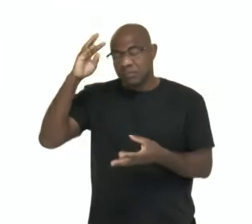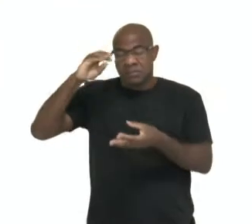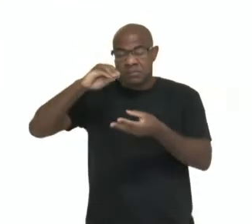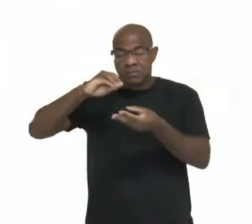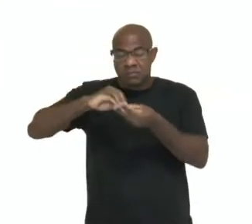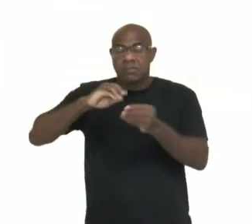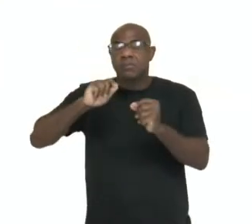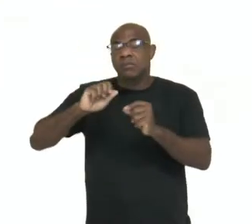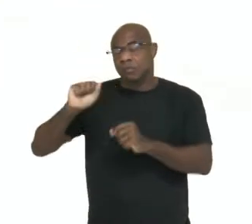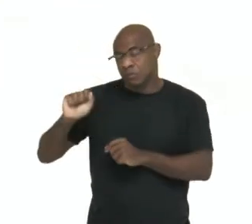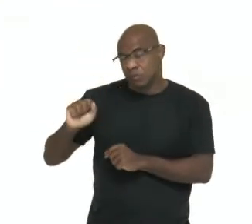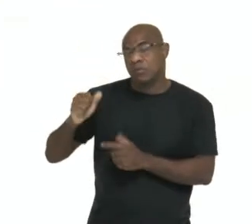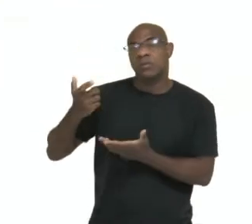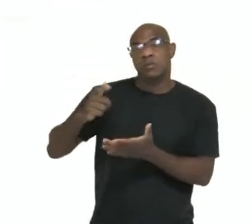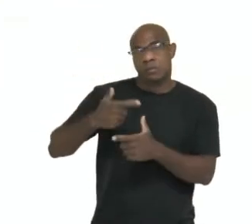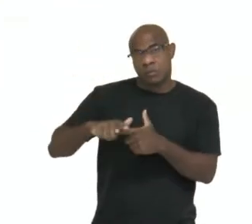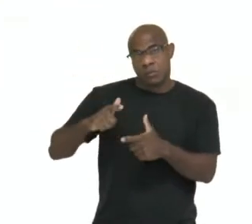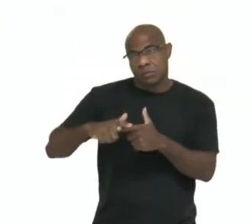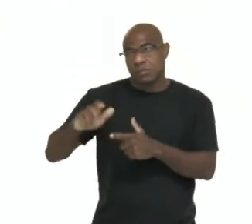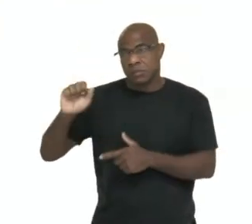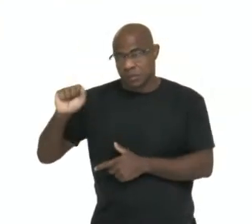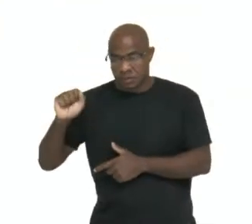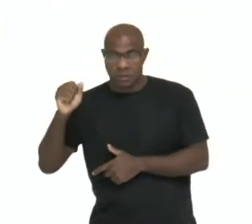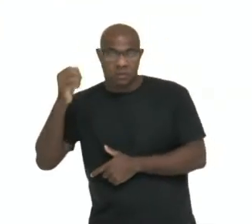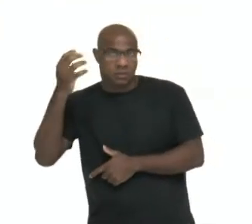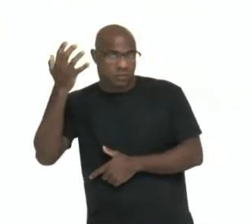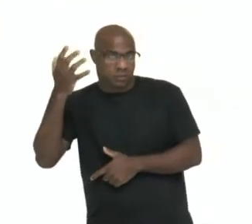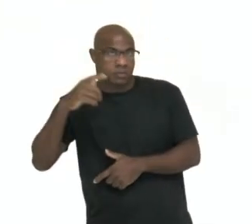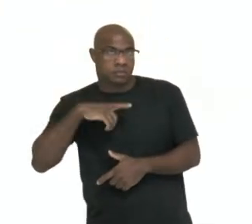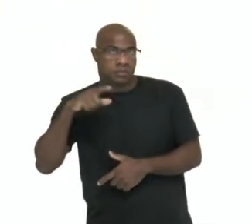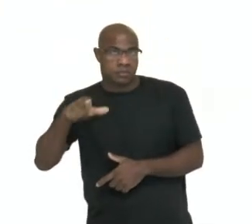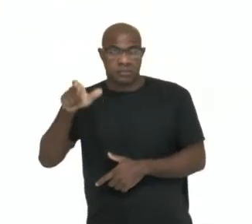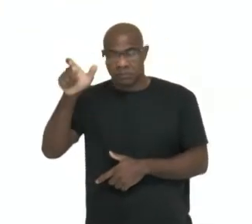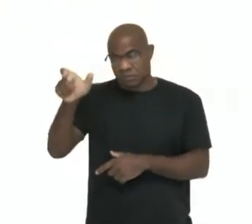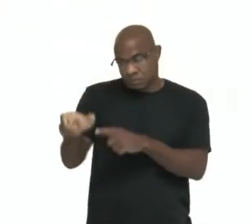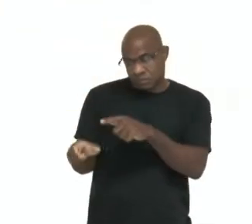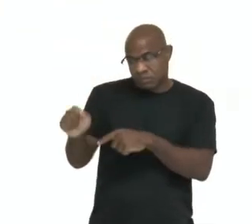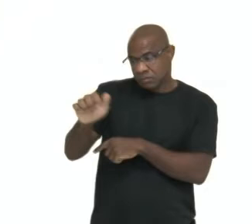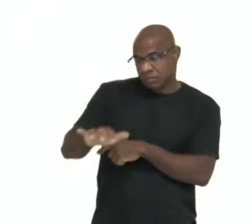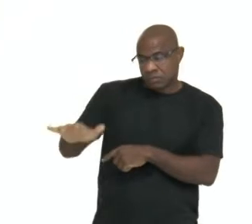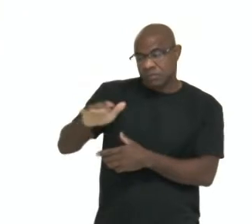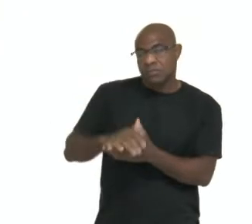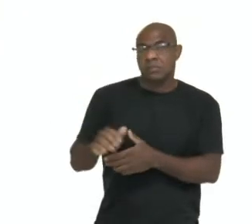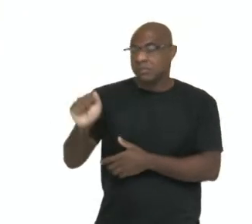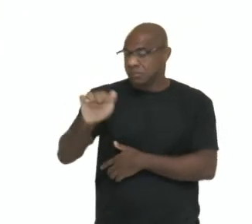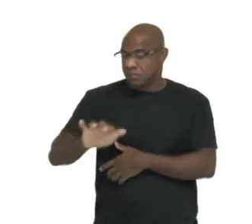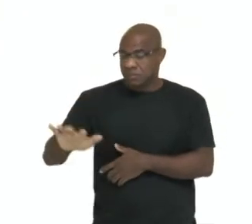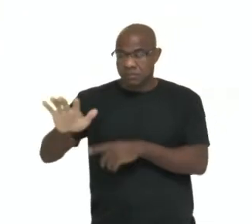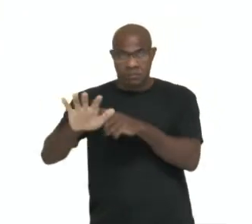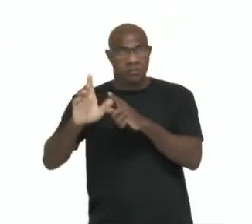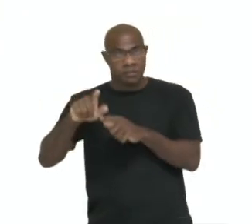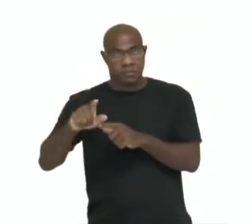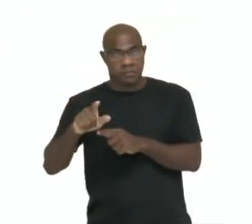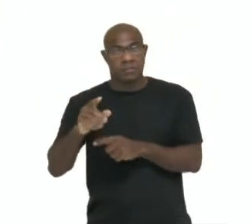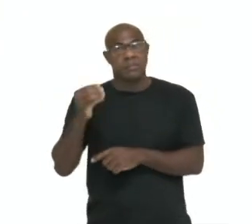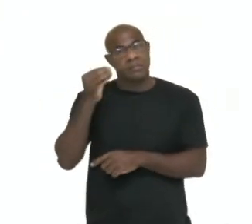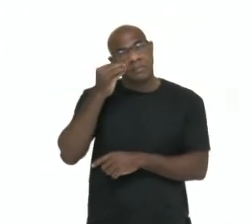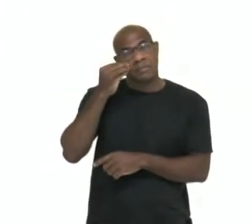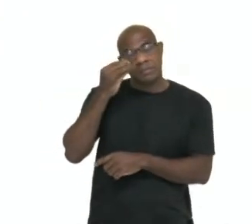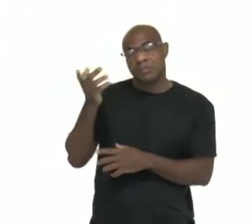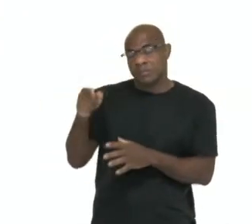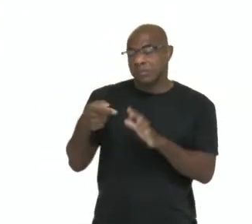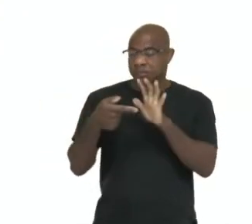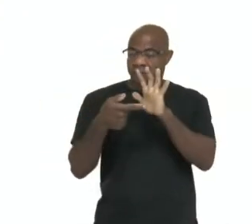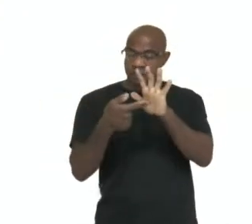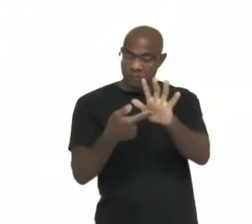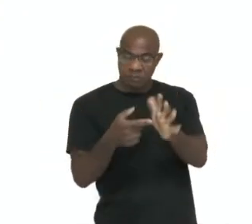fatos representados na imagem, que é real enquanto imagem. A imagem é uma realidade existente, sendo, ao mesmo tempo, a representação de